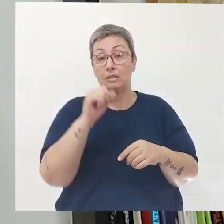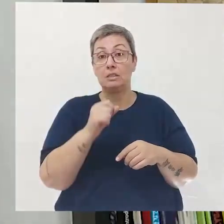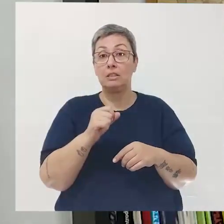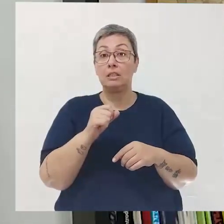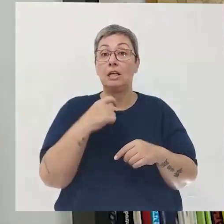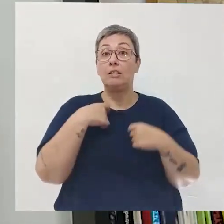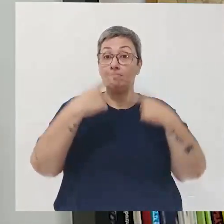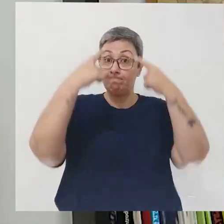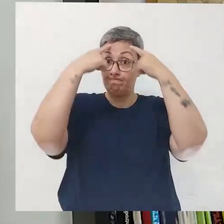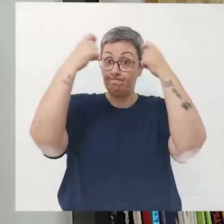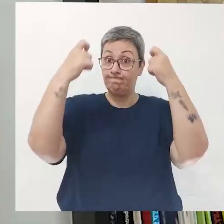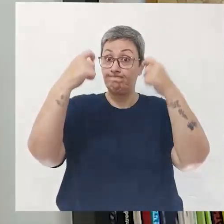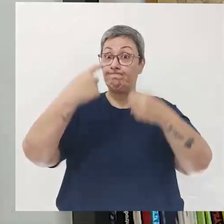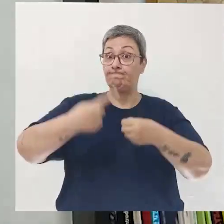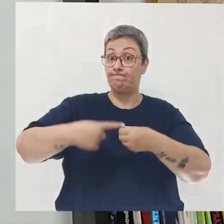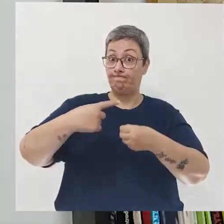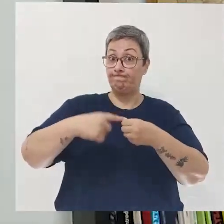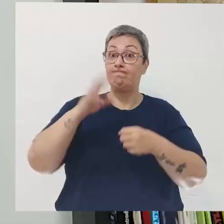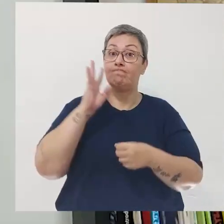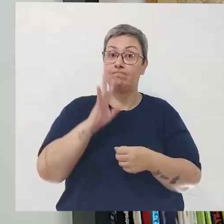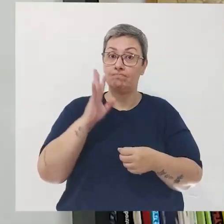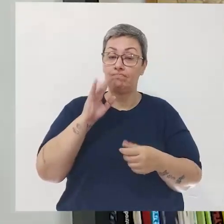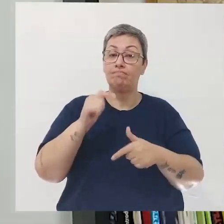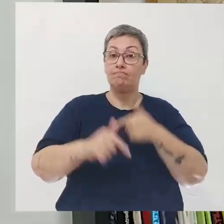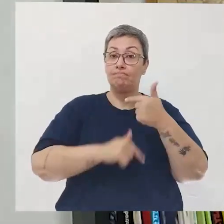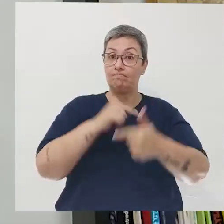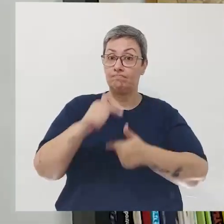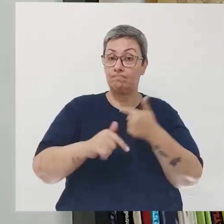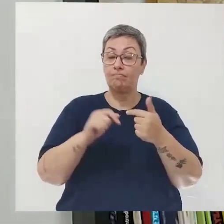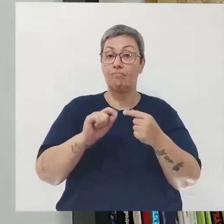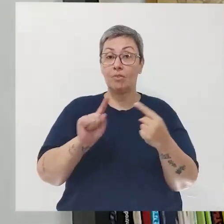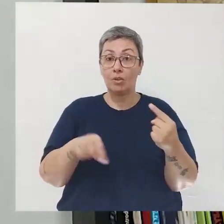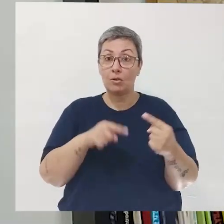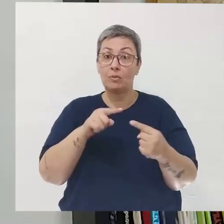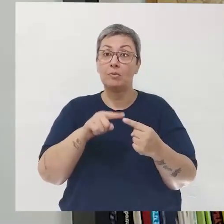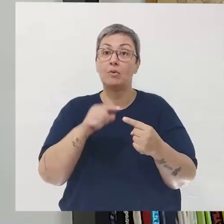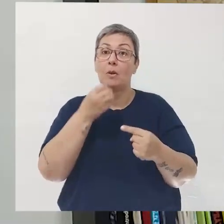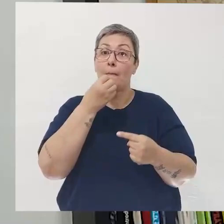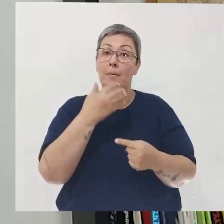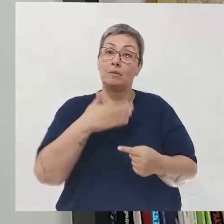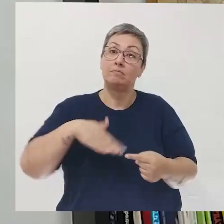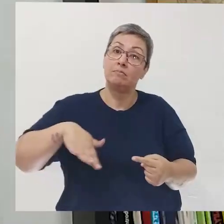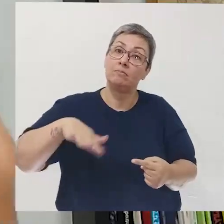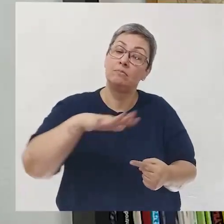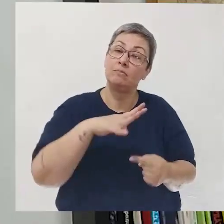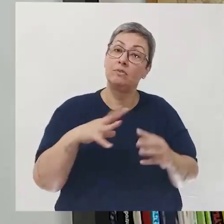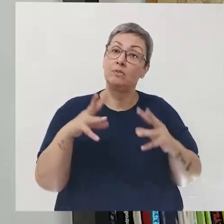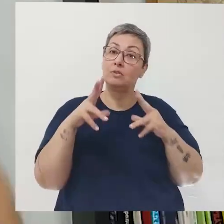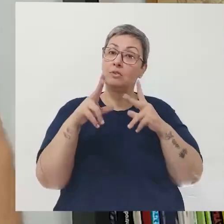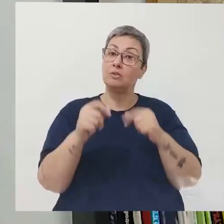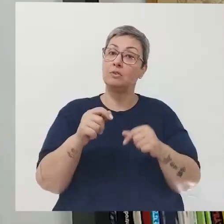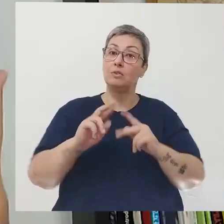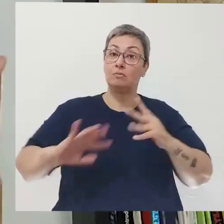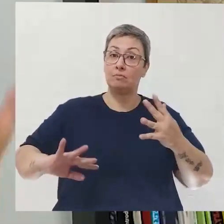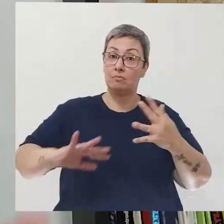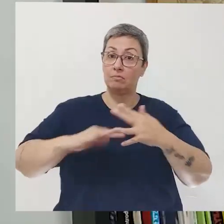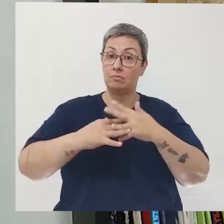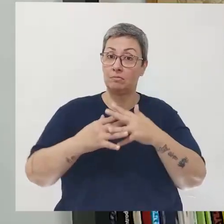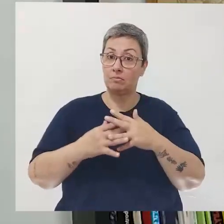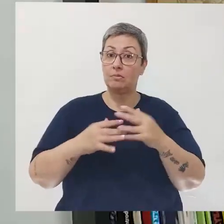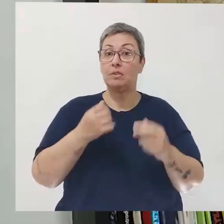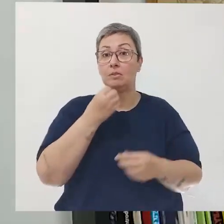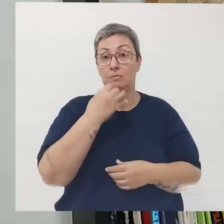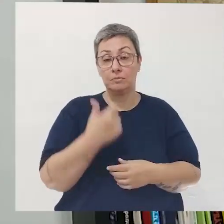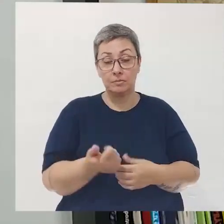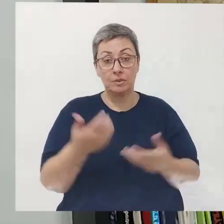inibição da violência urbana. É legal, né? Esse é um trabalho que visa o quê? O bem-estar geral de todos os